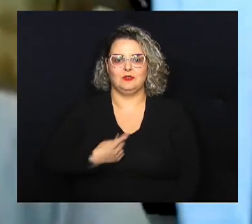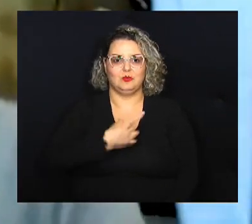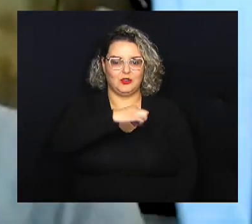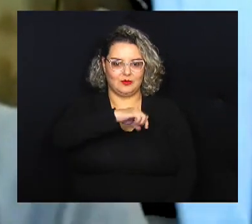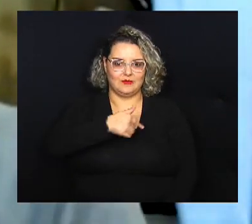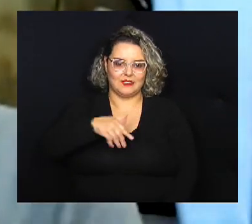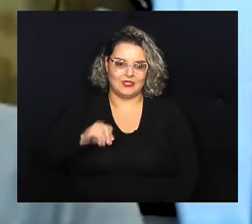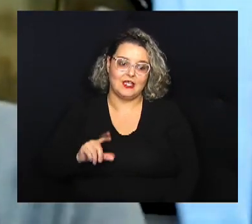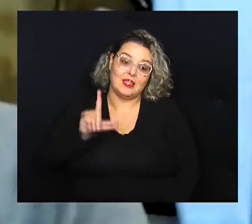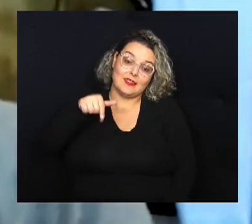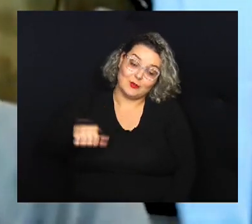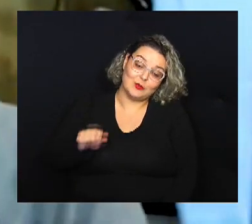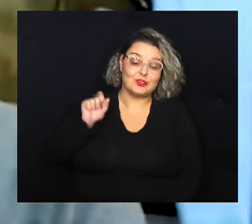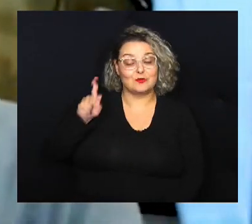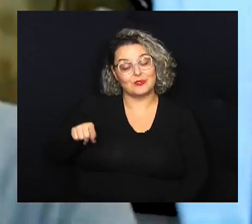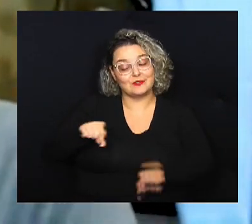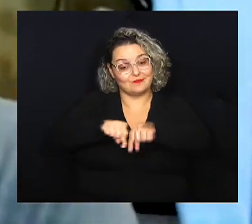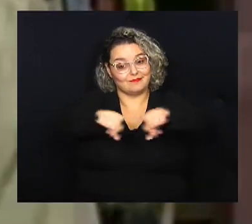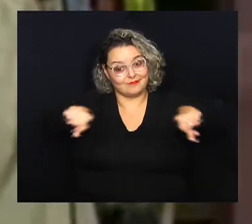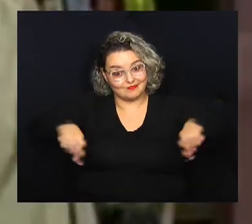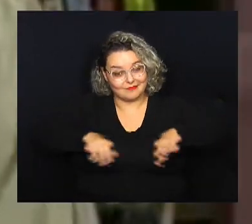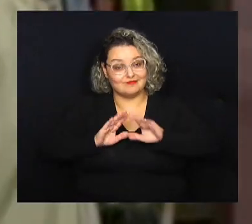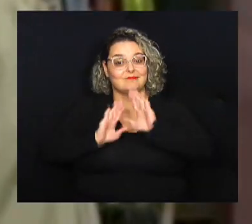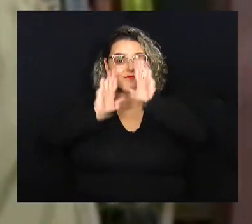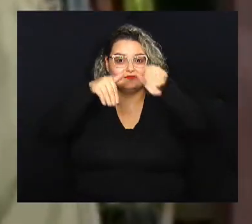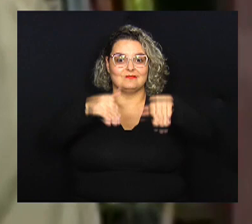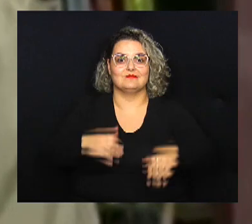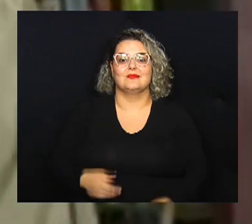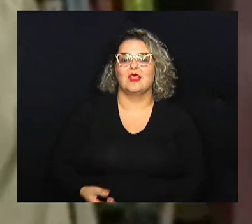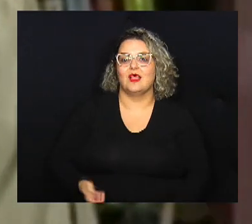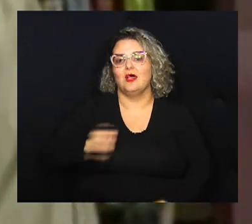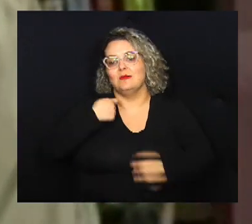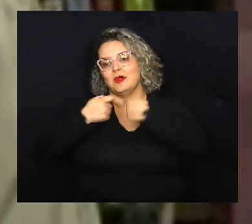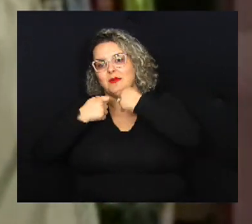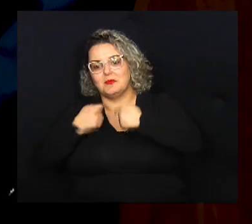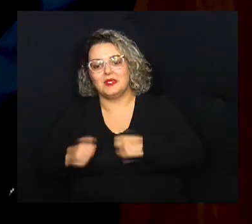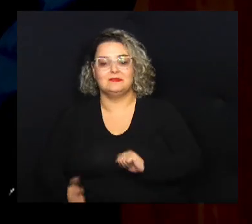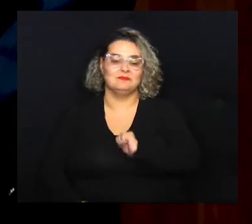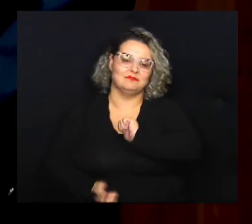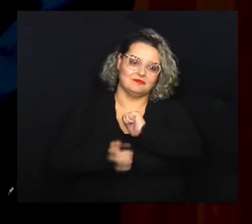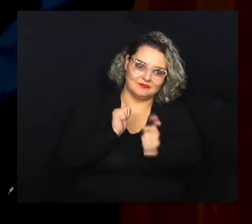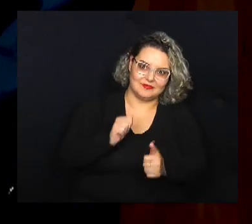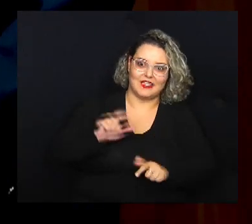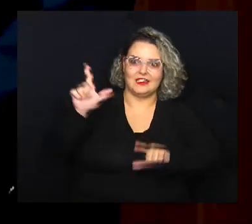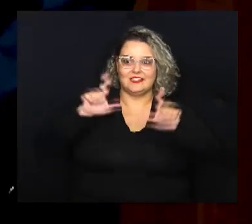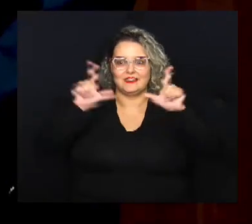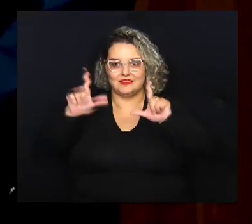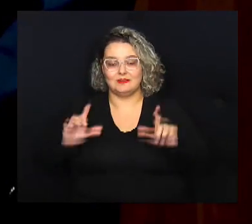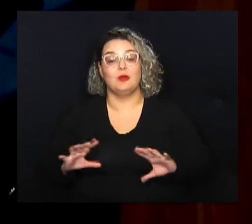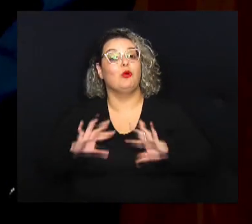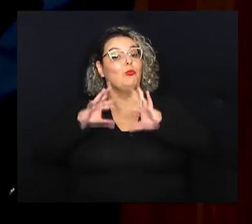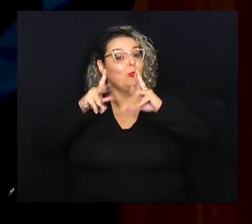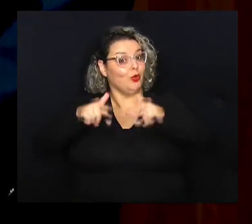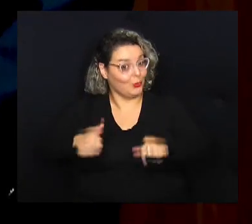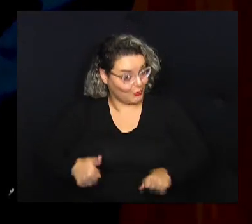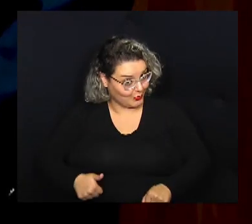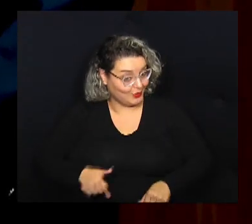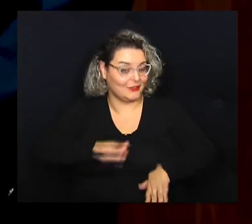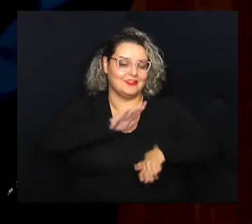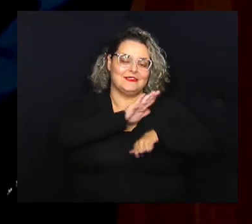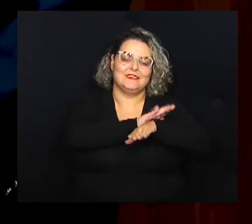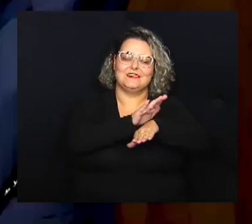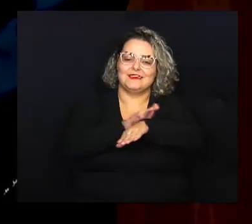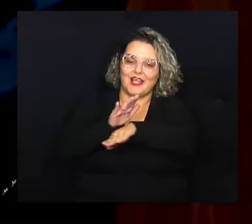aposentar das quadras, seguiu carreira como comentarista esportivo na TV. Por toda esta contribuição,